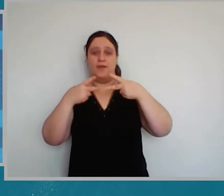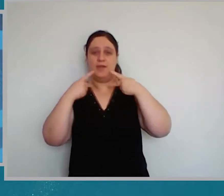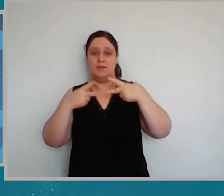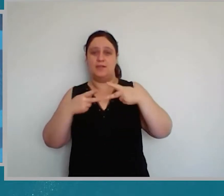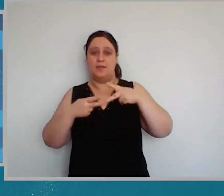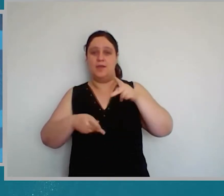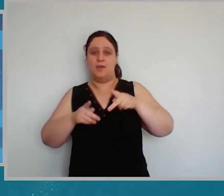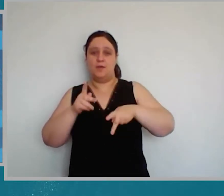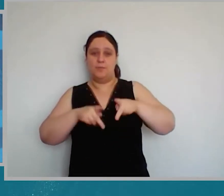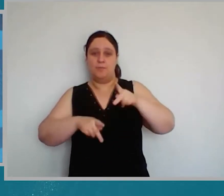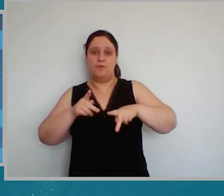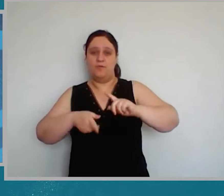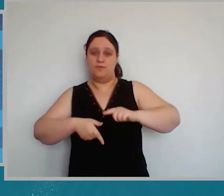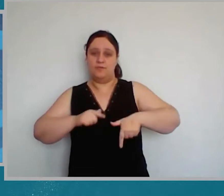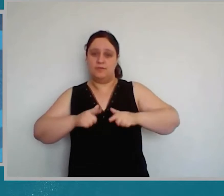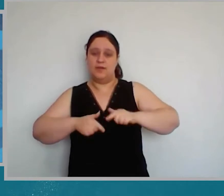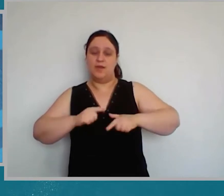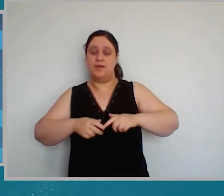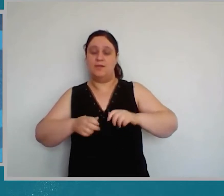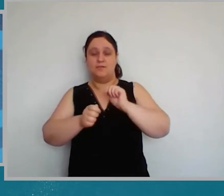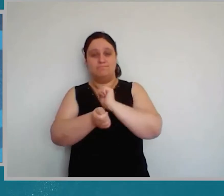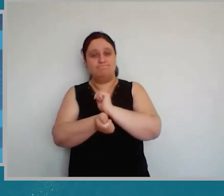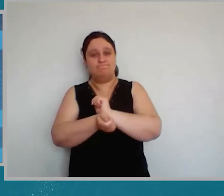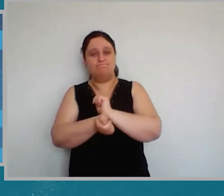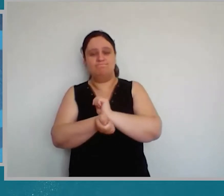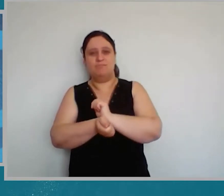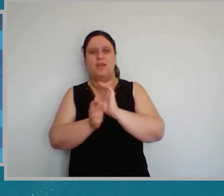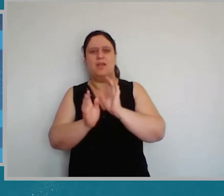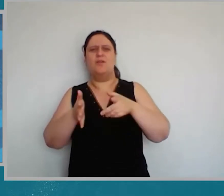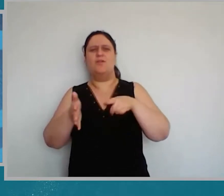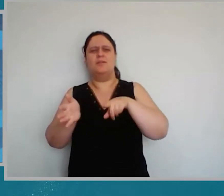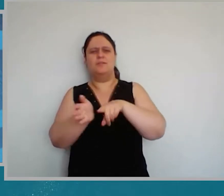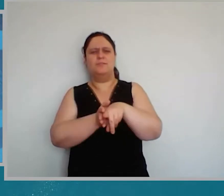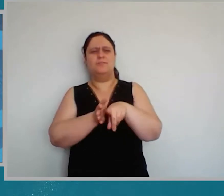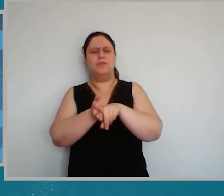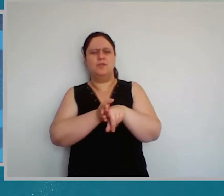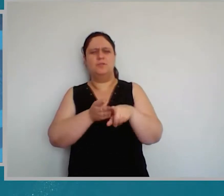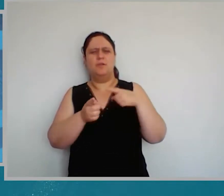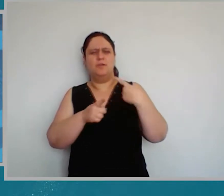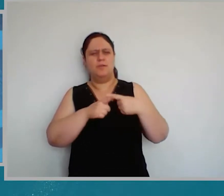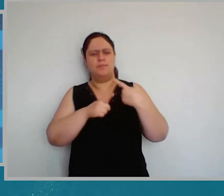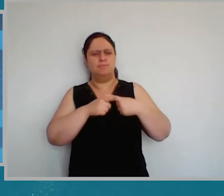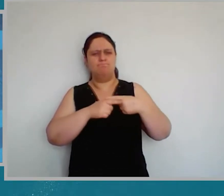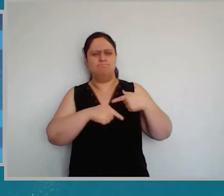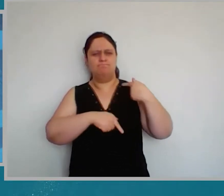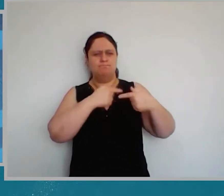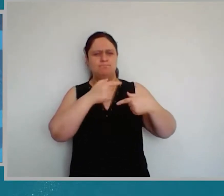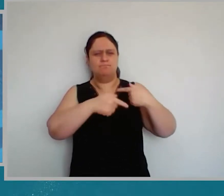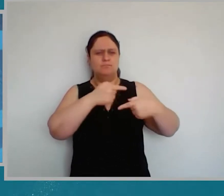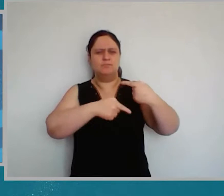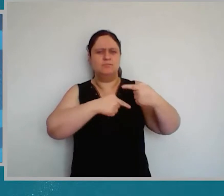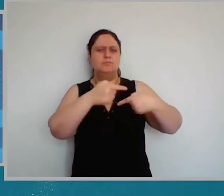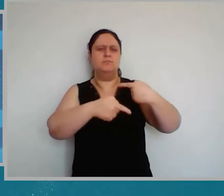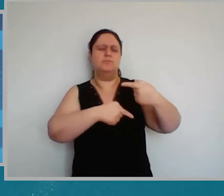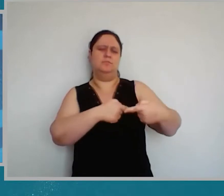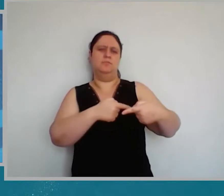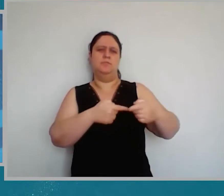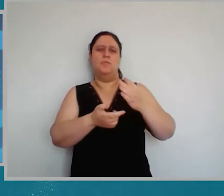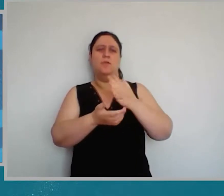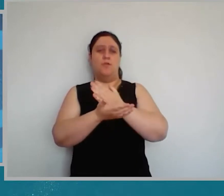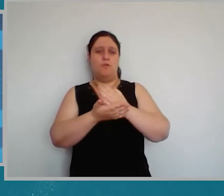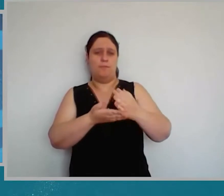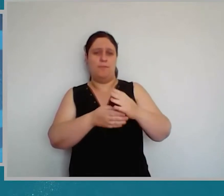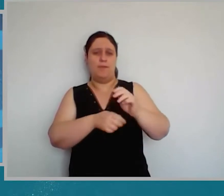Agora pergunto, por que a sua genealogia começa por Abraão e não